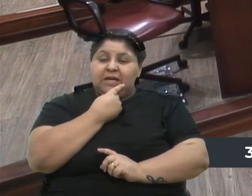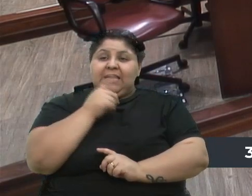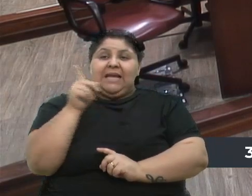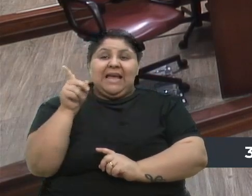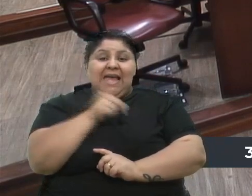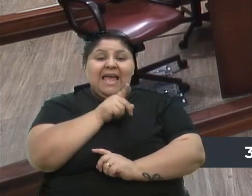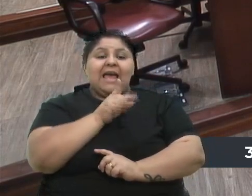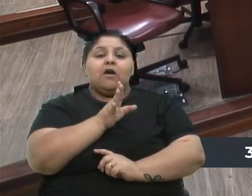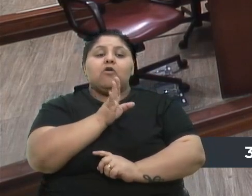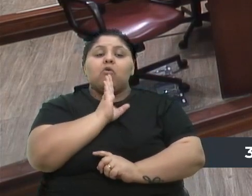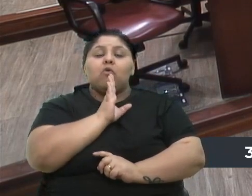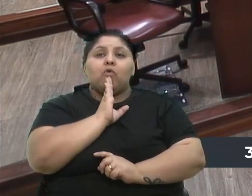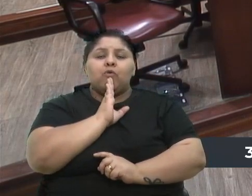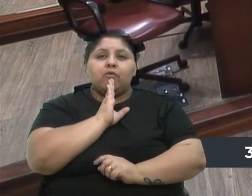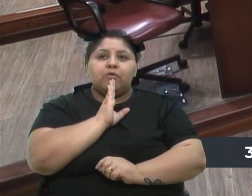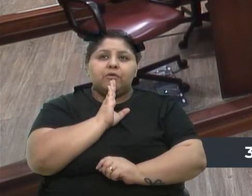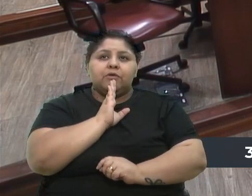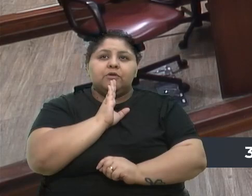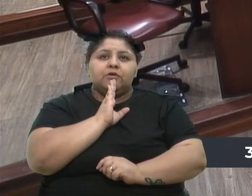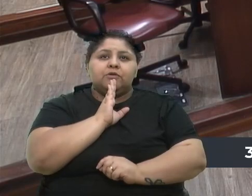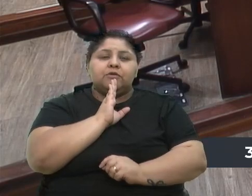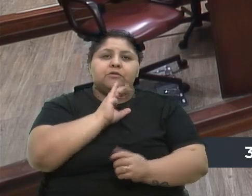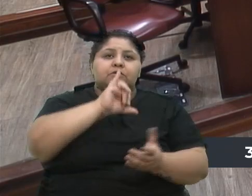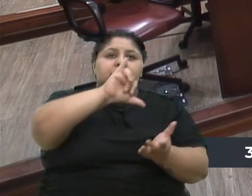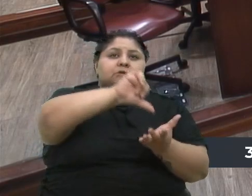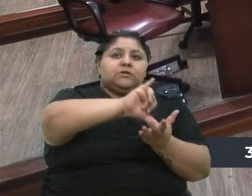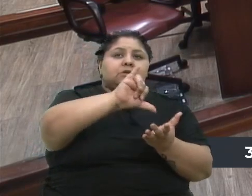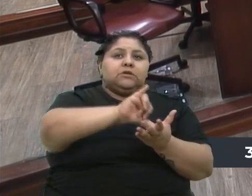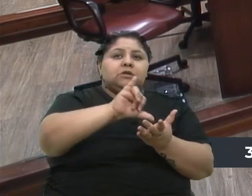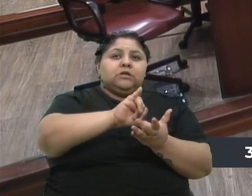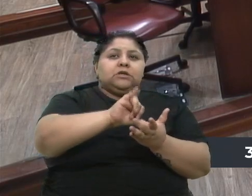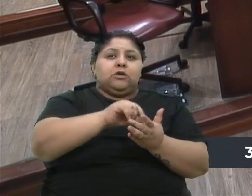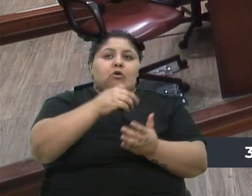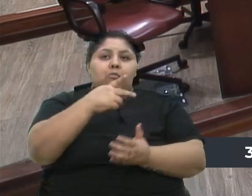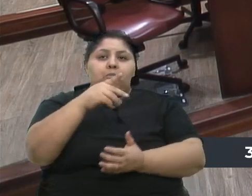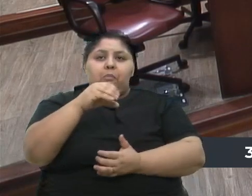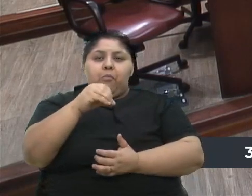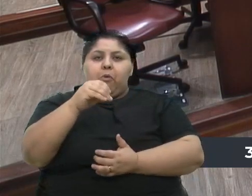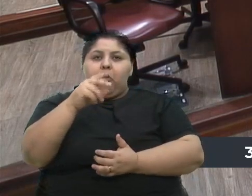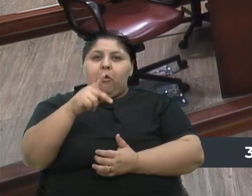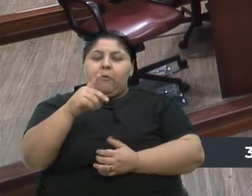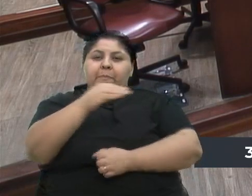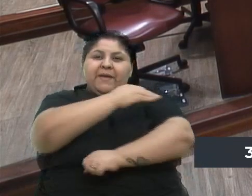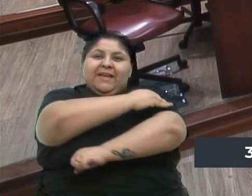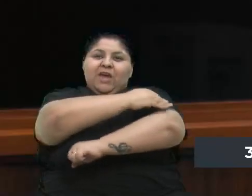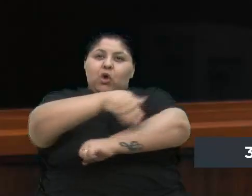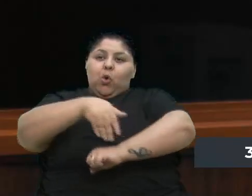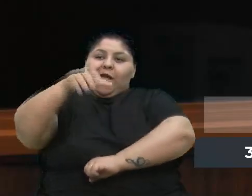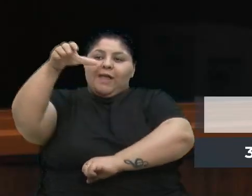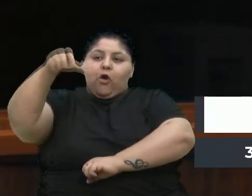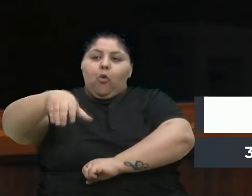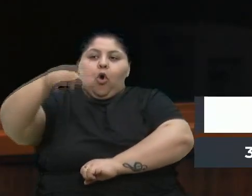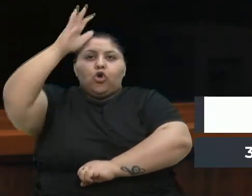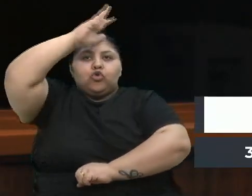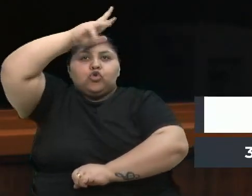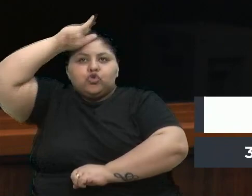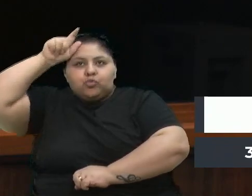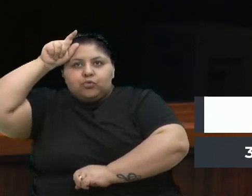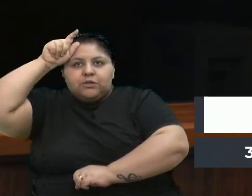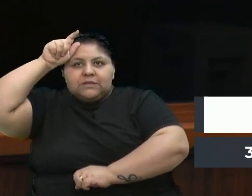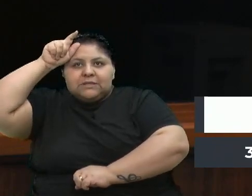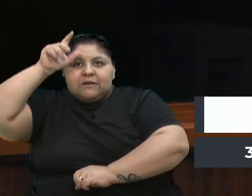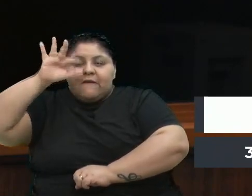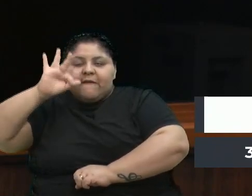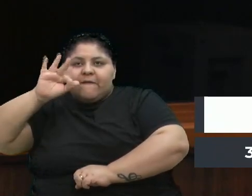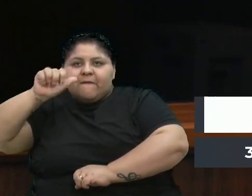conhecer o Centro Pop Rua, que é um órgão do município, da FAS. E eu acho